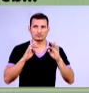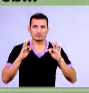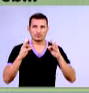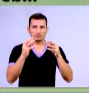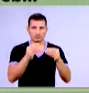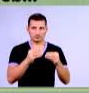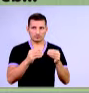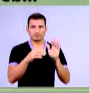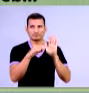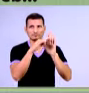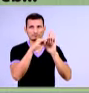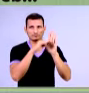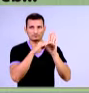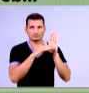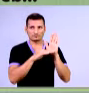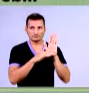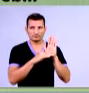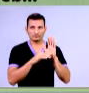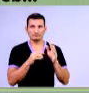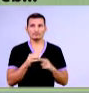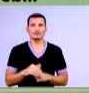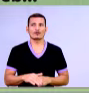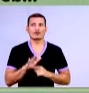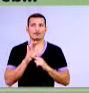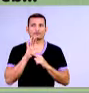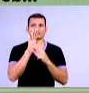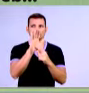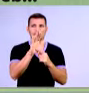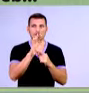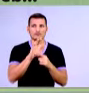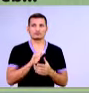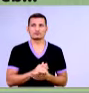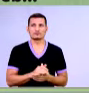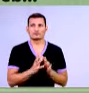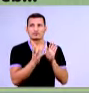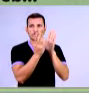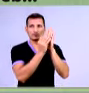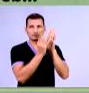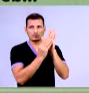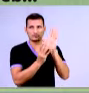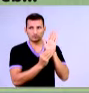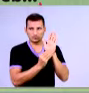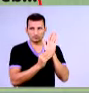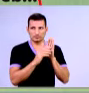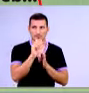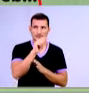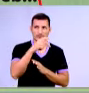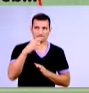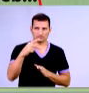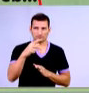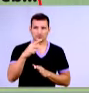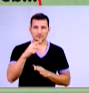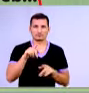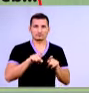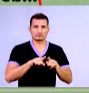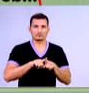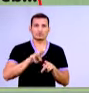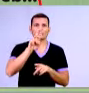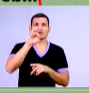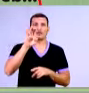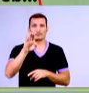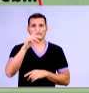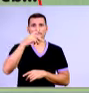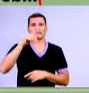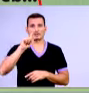elementos e apresentar conteúdos em aplicações e páginas web. Então, o que